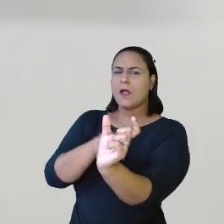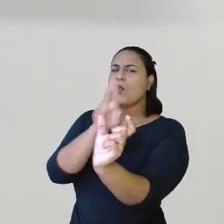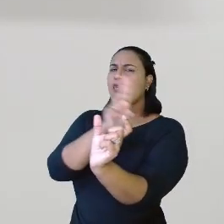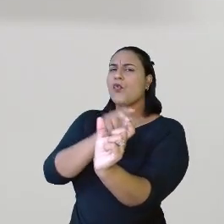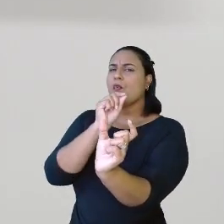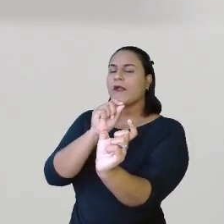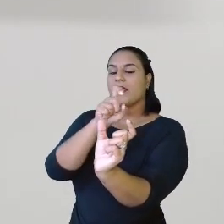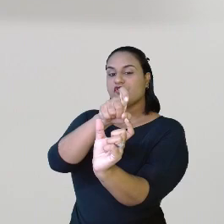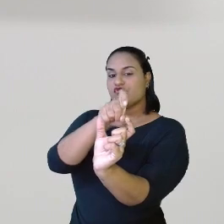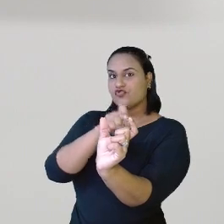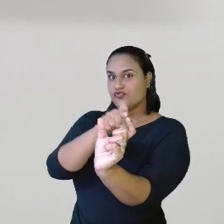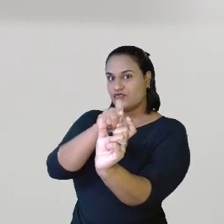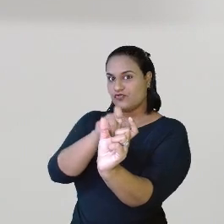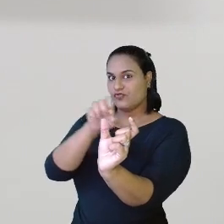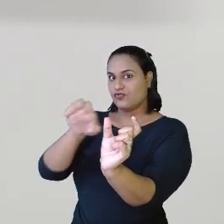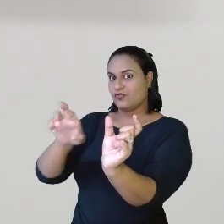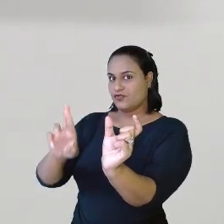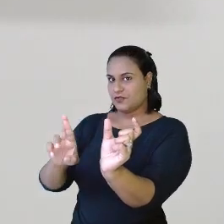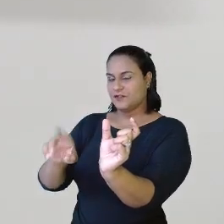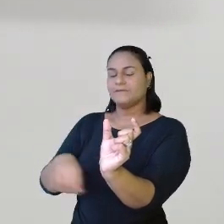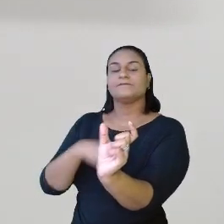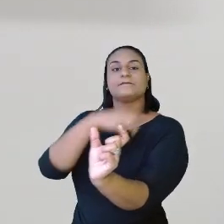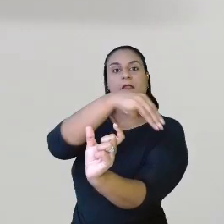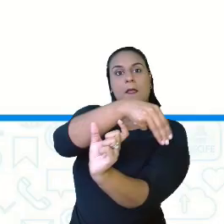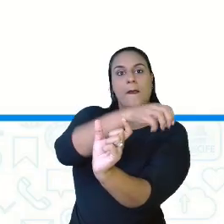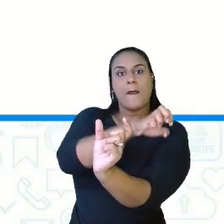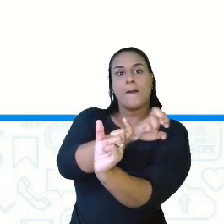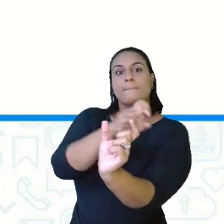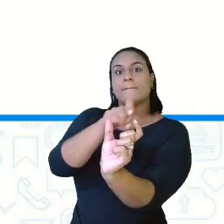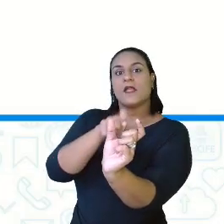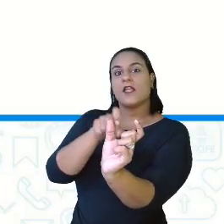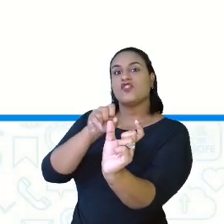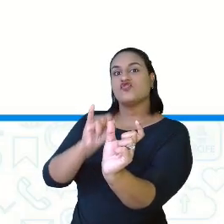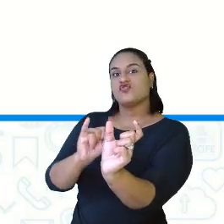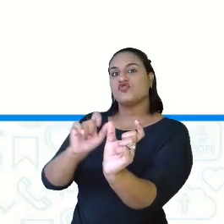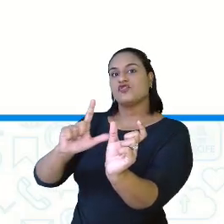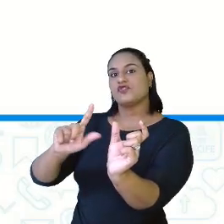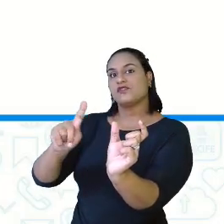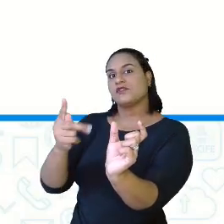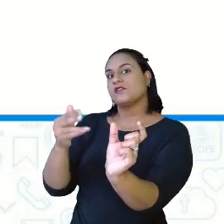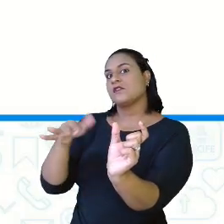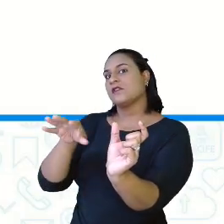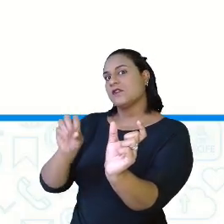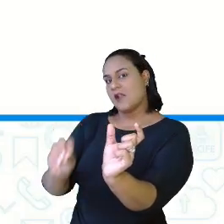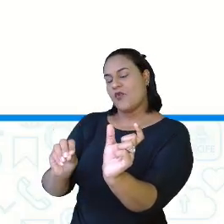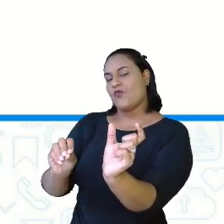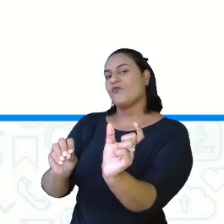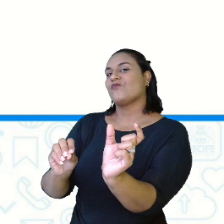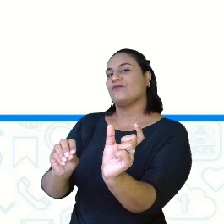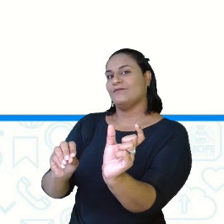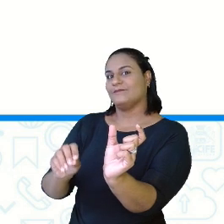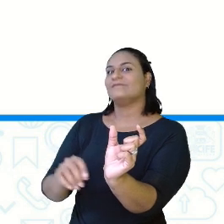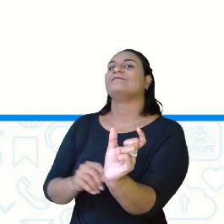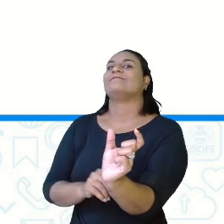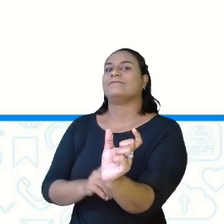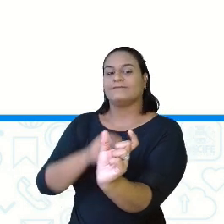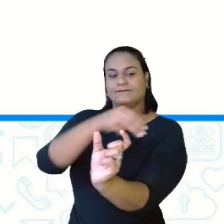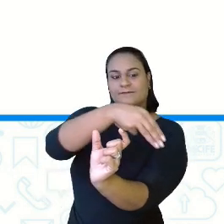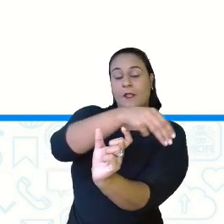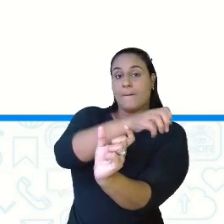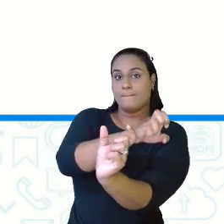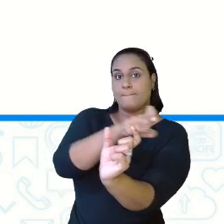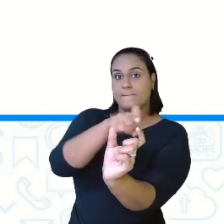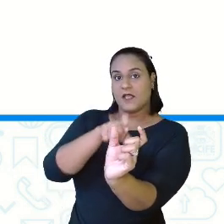mexer. Mexer. A palavra mexilhão, mexilhão,